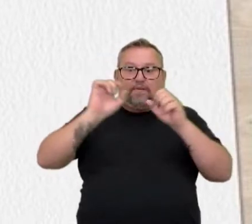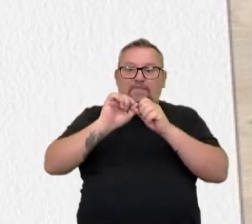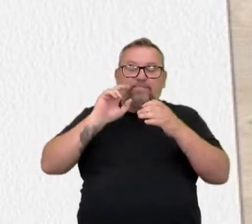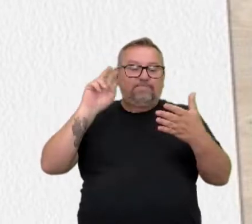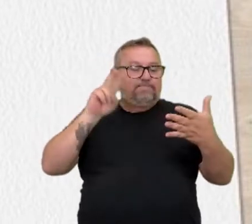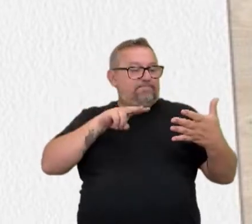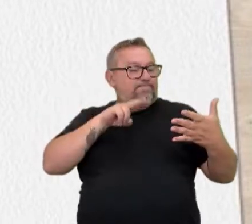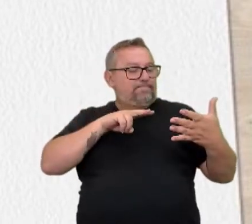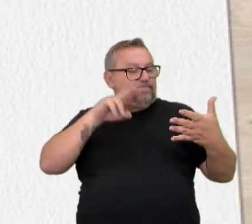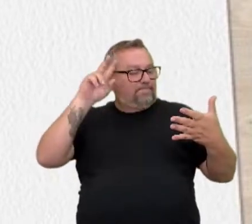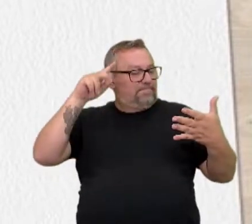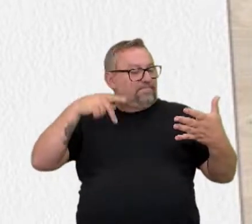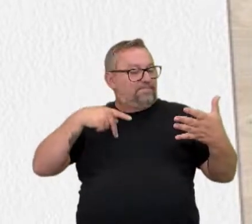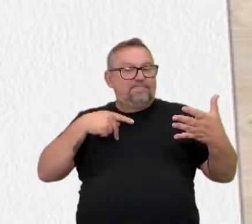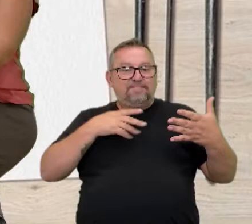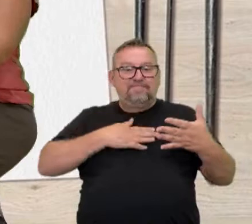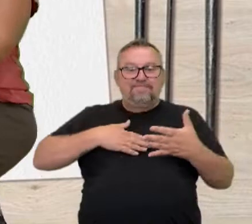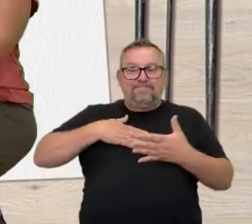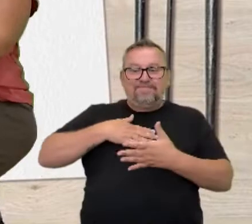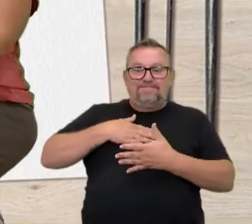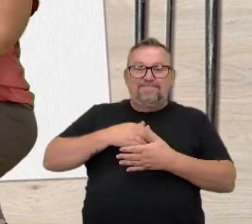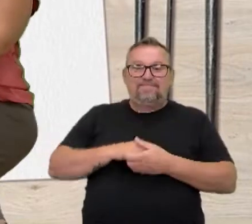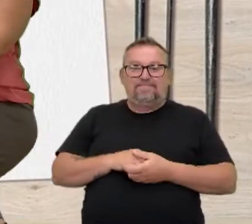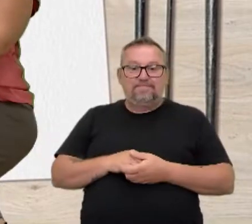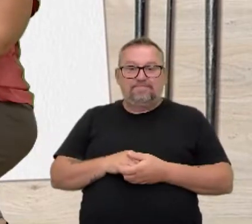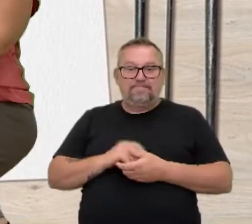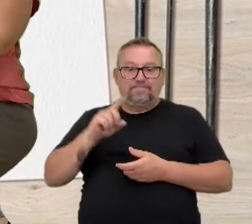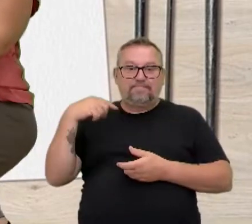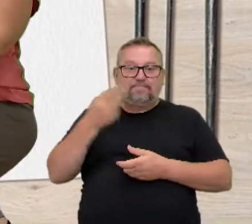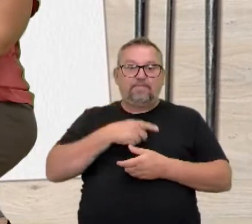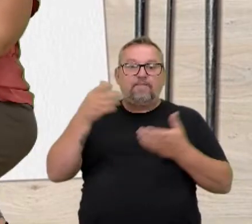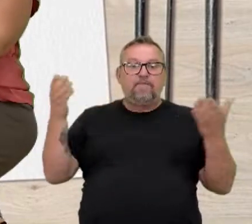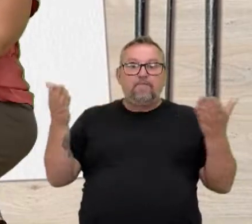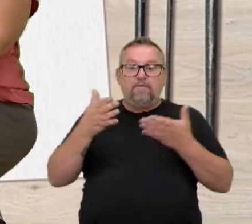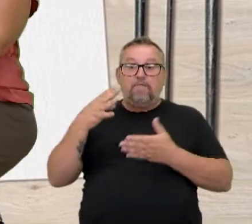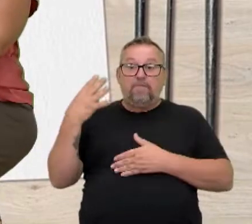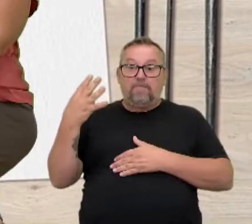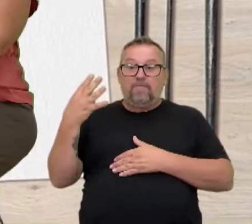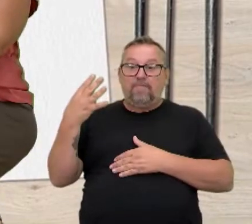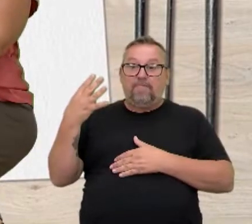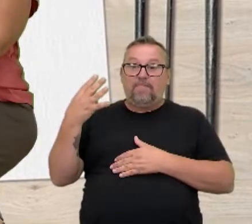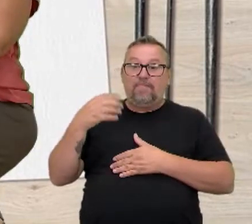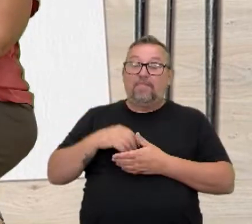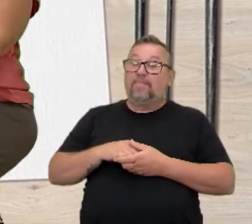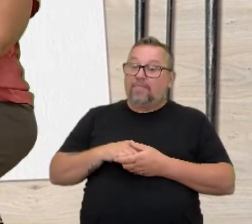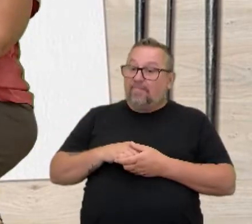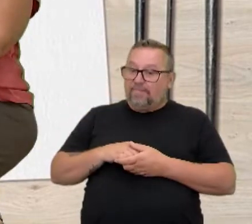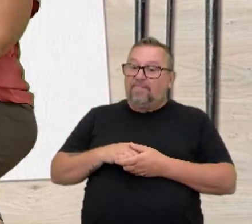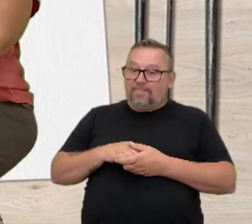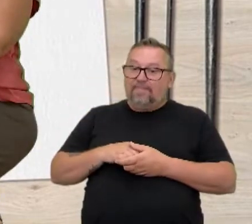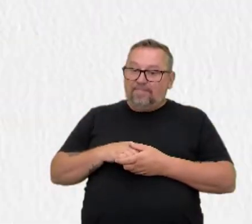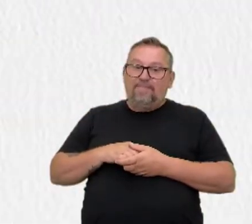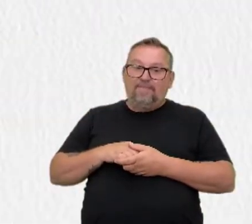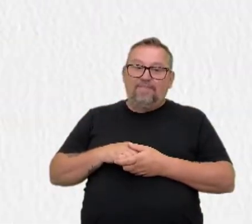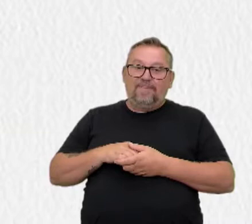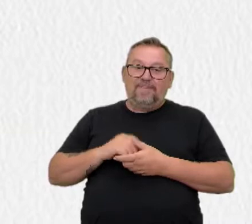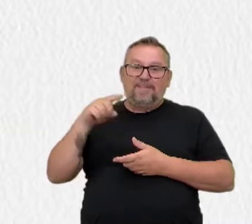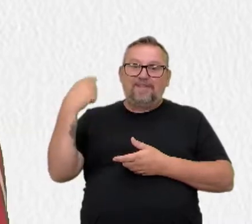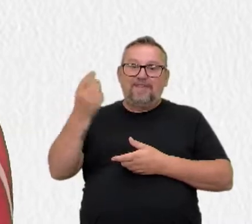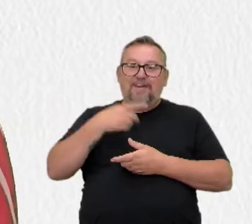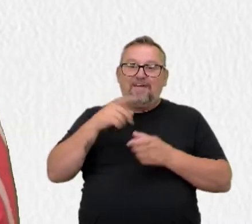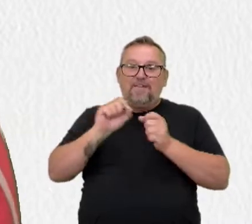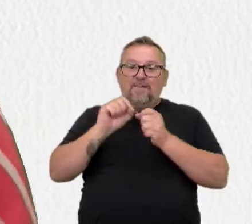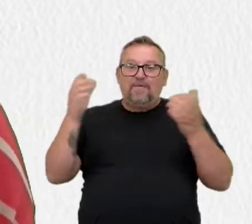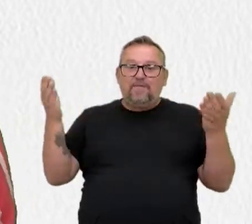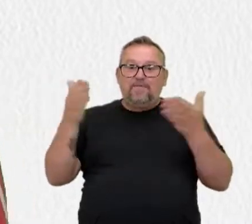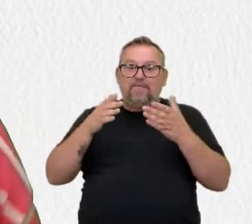você mesmo dá risada e guarda. Eu vou pedir outra coisa, então. Nós vamos agora, nós 4, Sidney, você também, tá? Só pra te avisar. Nós 4 vamos